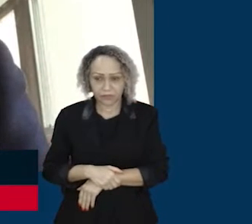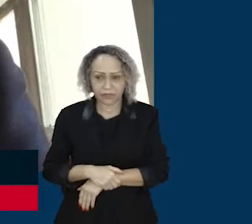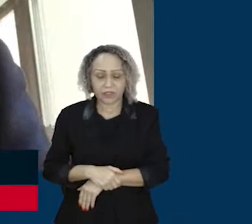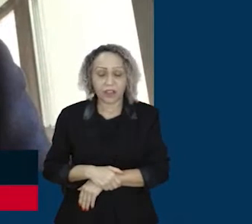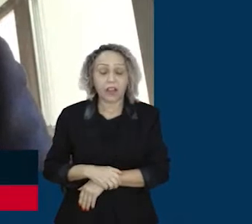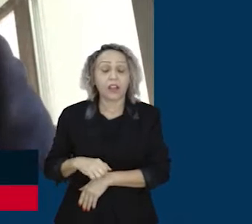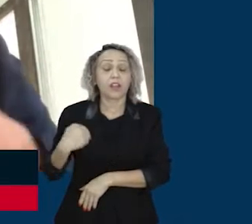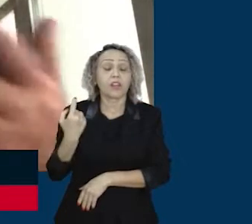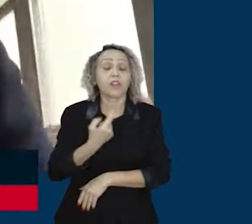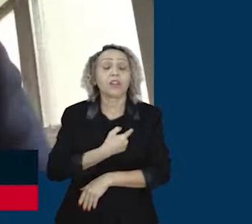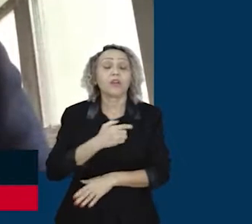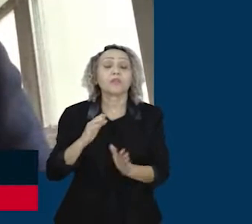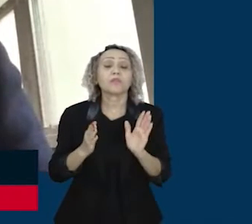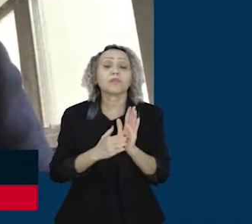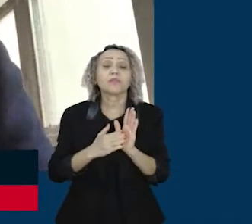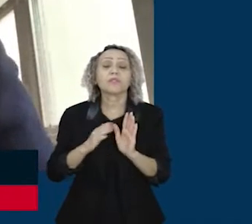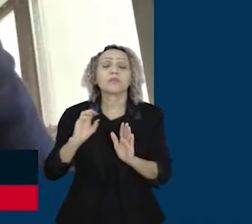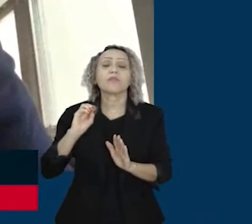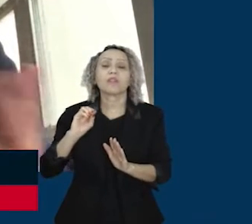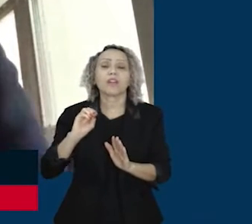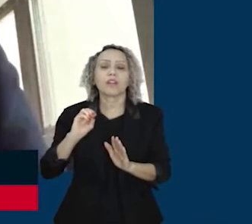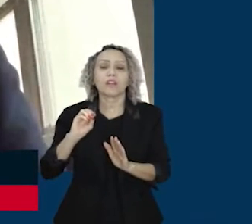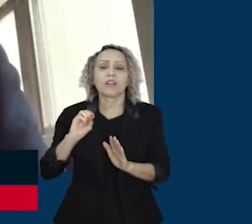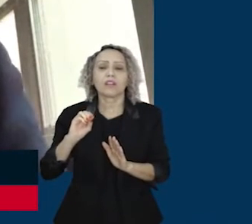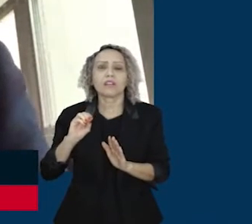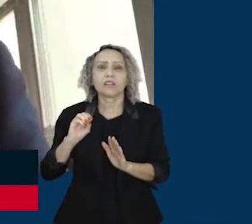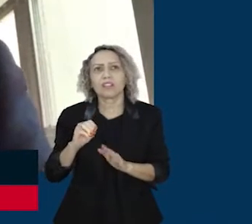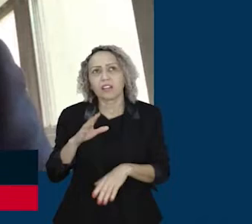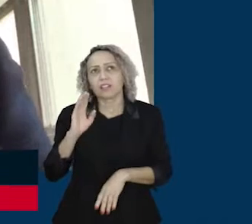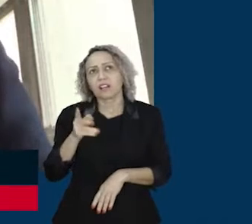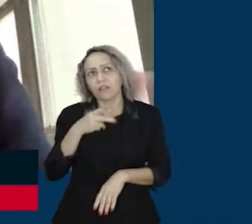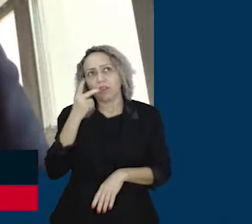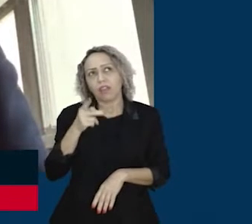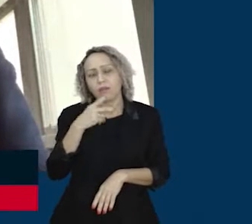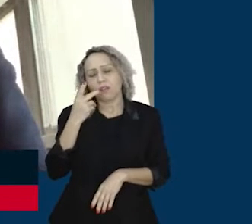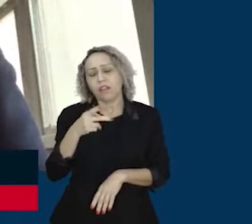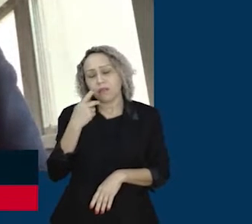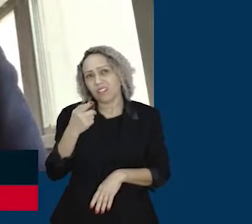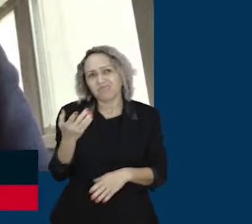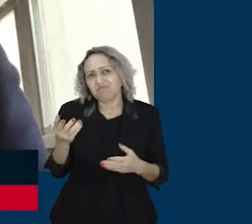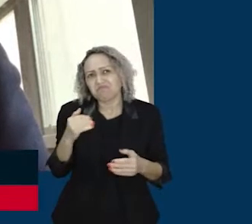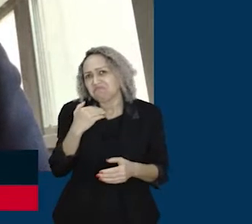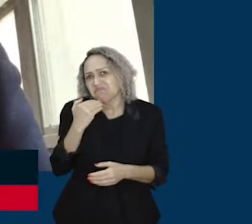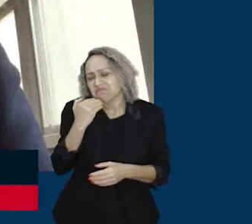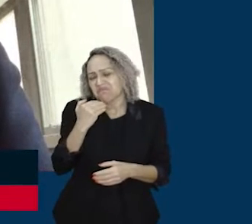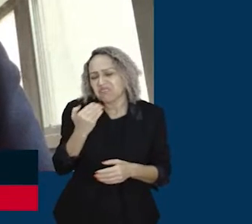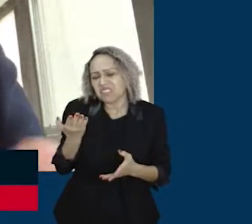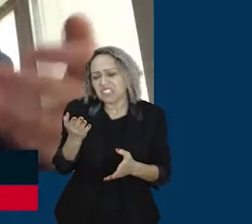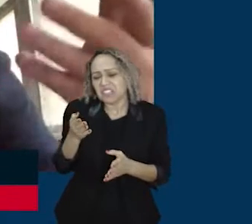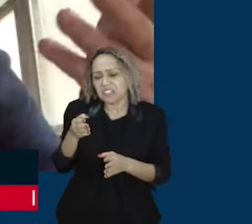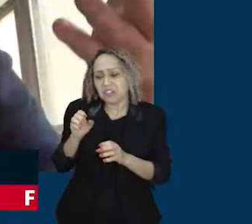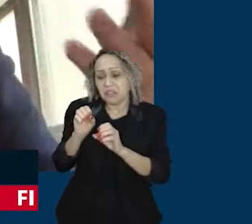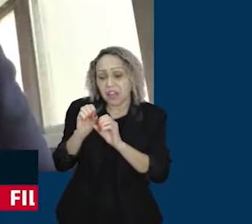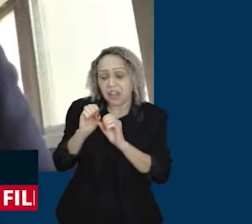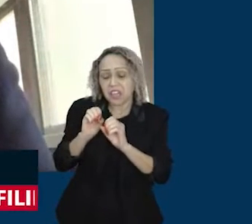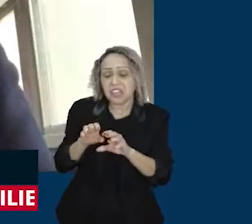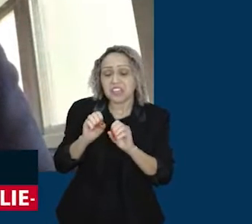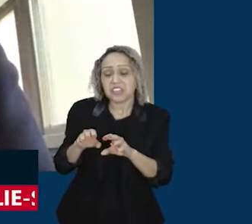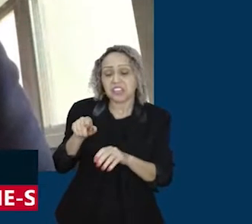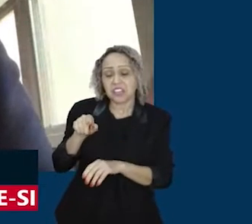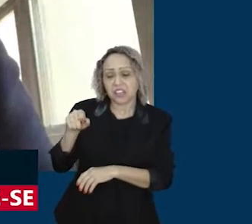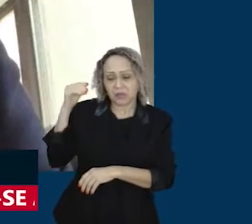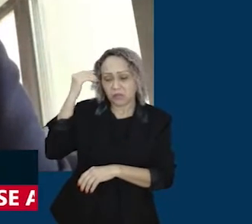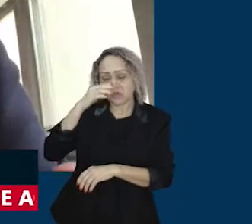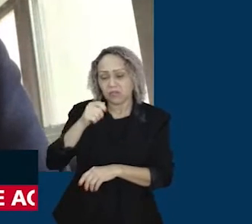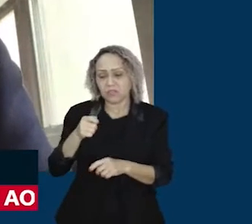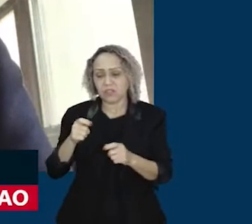soluções que nós propusemos, e cansamos de falar, e também a gente agora não cabe ficar aqui ensinando o governo dos outros a governar, a proposta está na